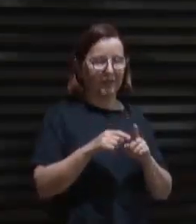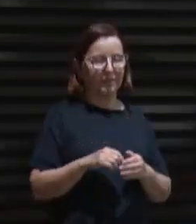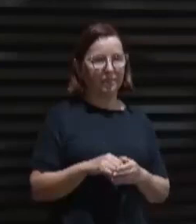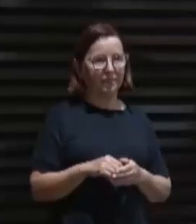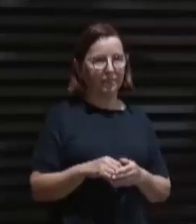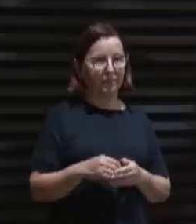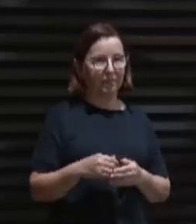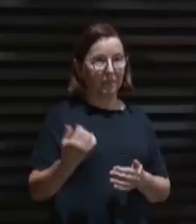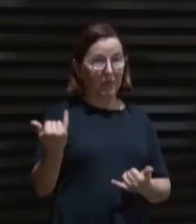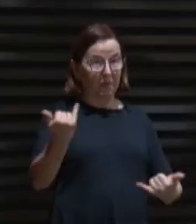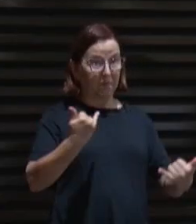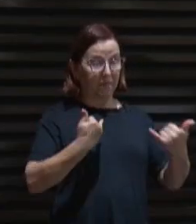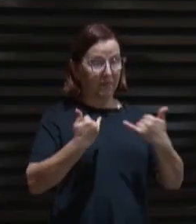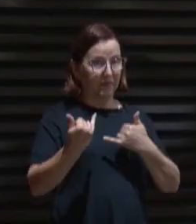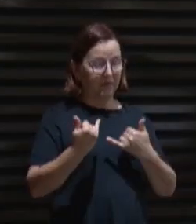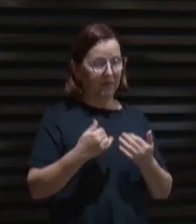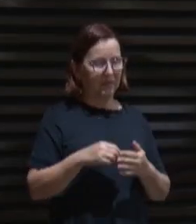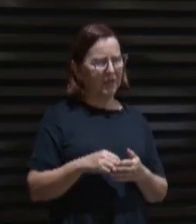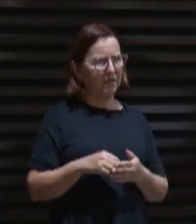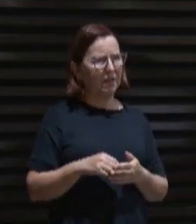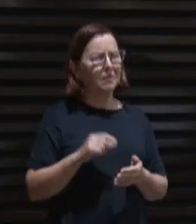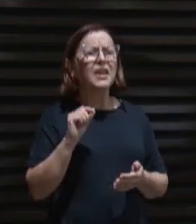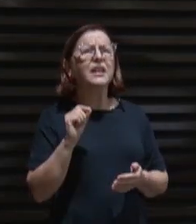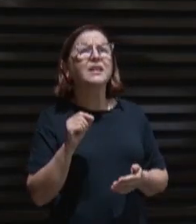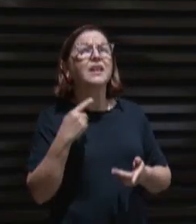Disseram-me. Quem disse?